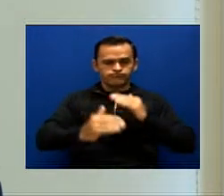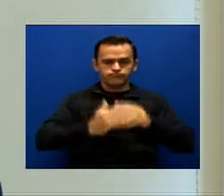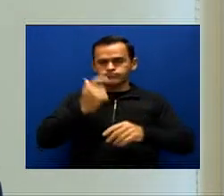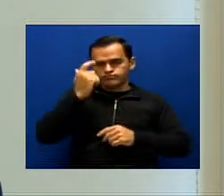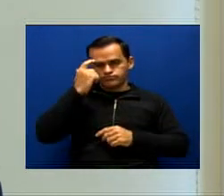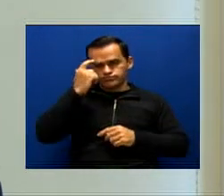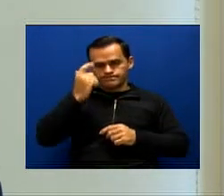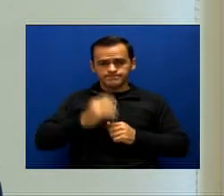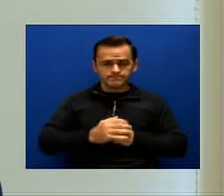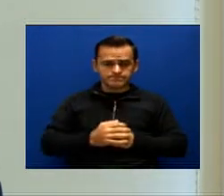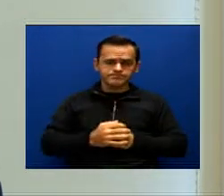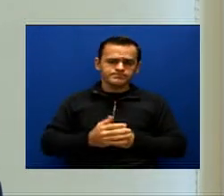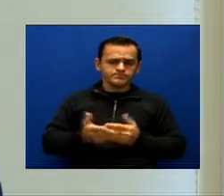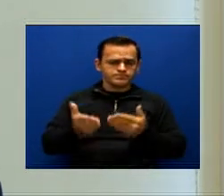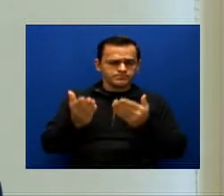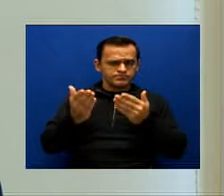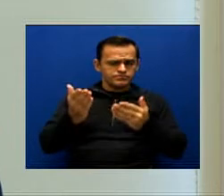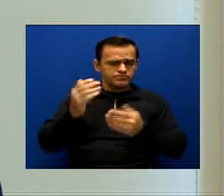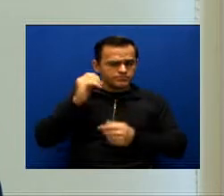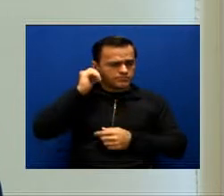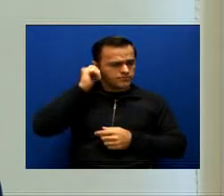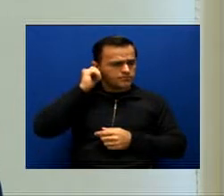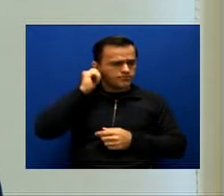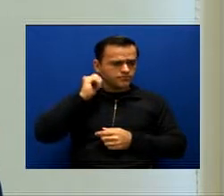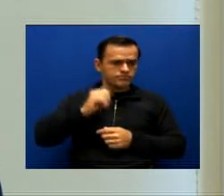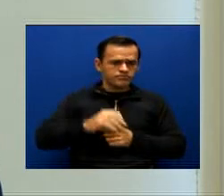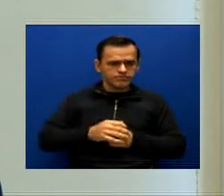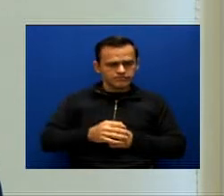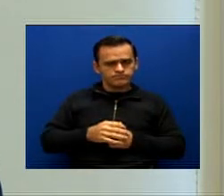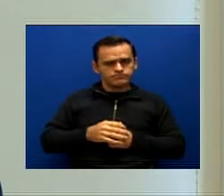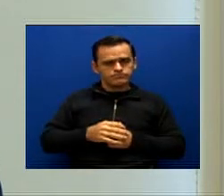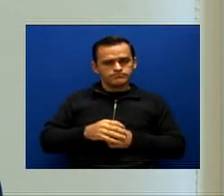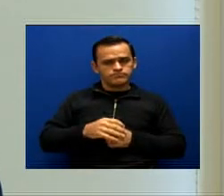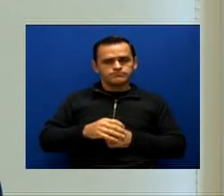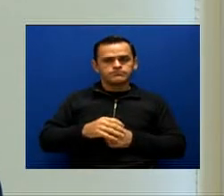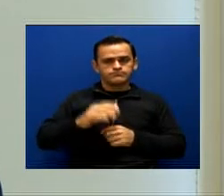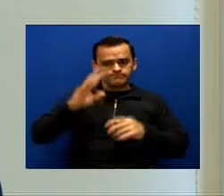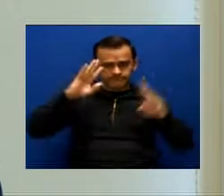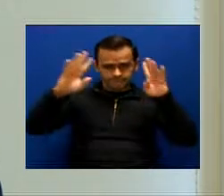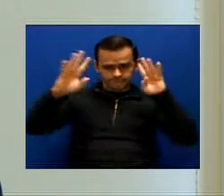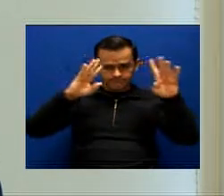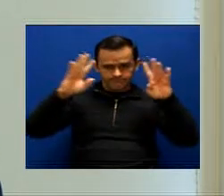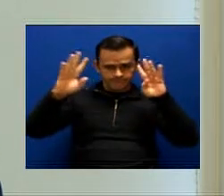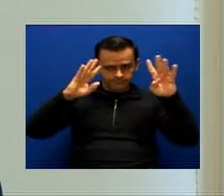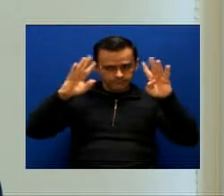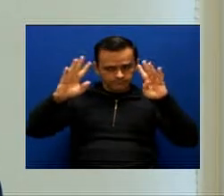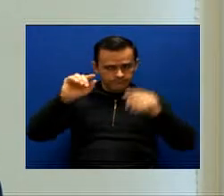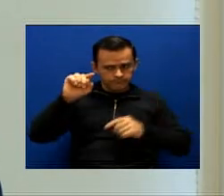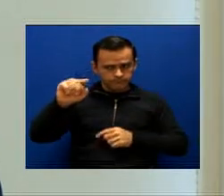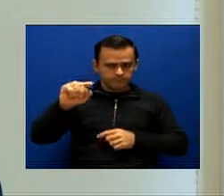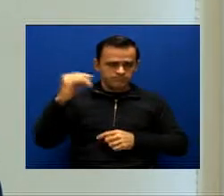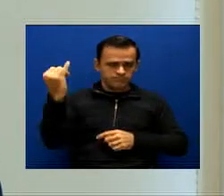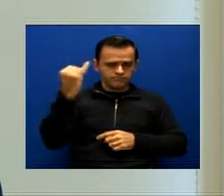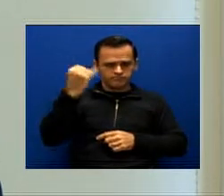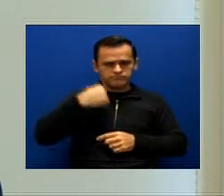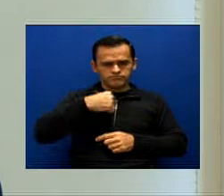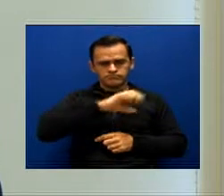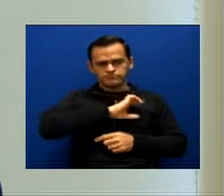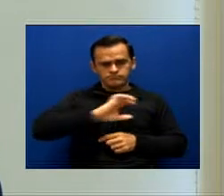vereador, só para provocar uma reflexão em Vossa Excelência, Jesus, embora eu sou